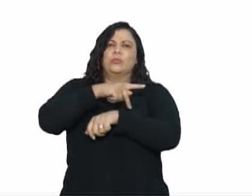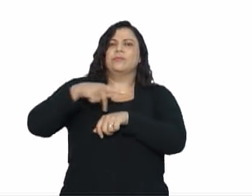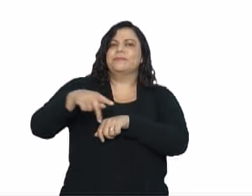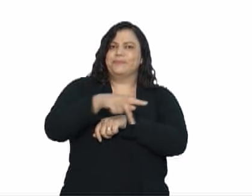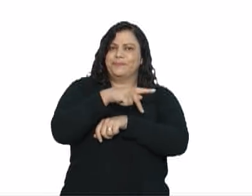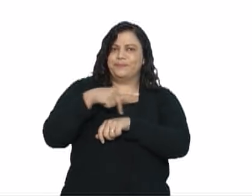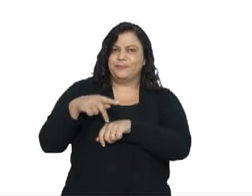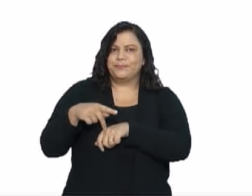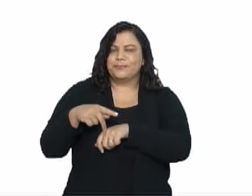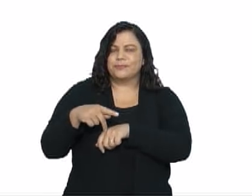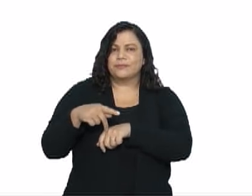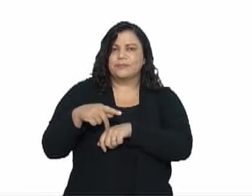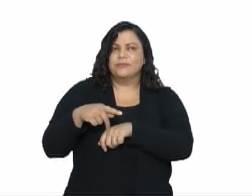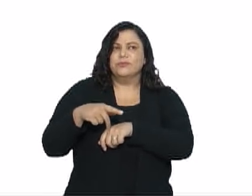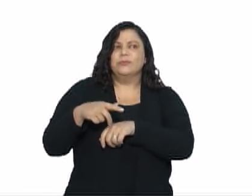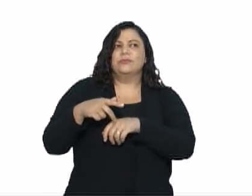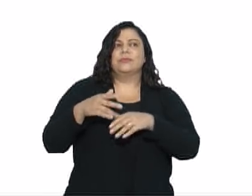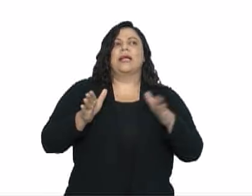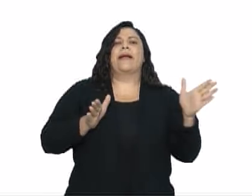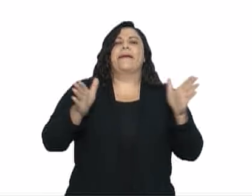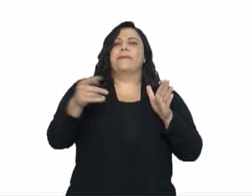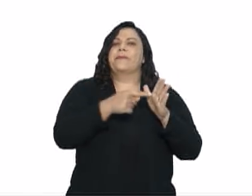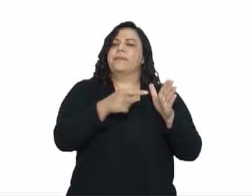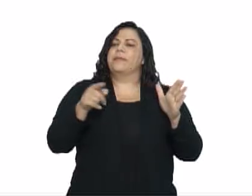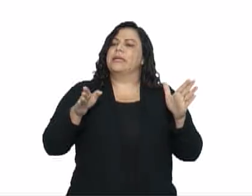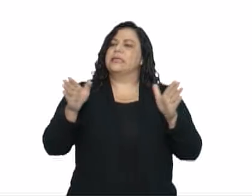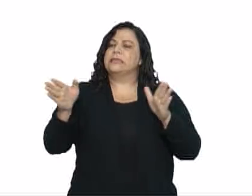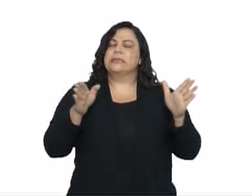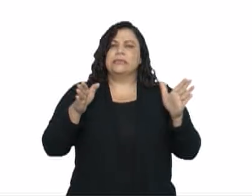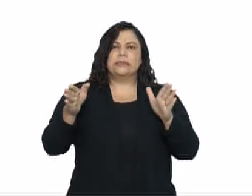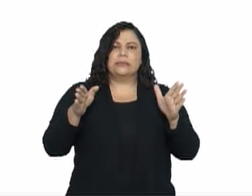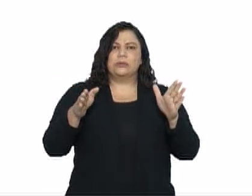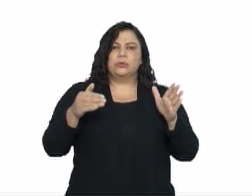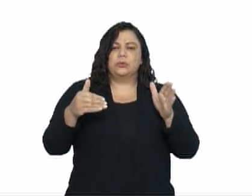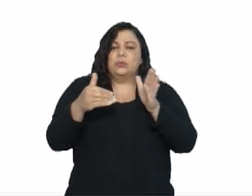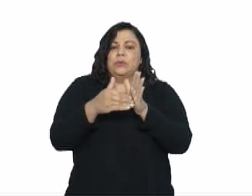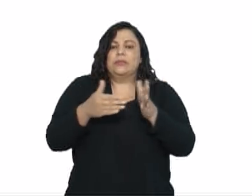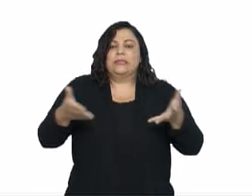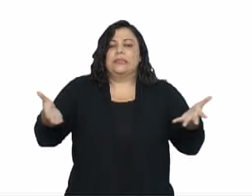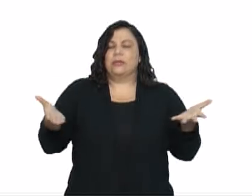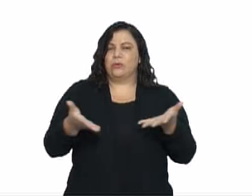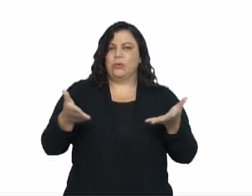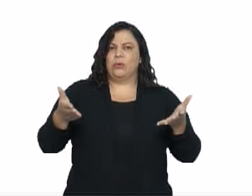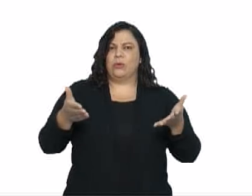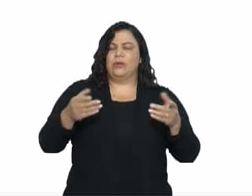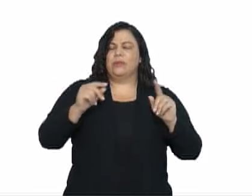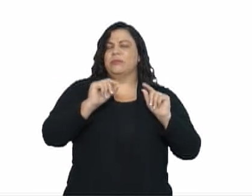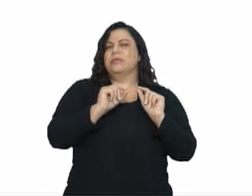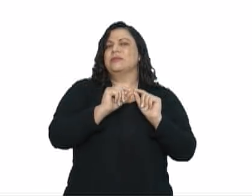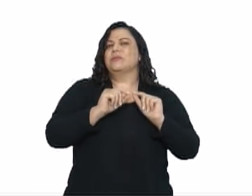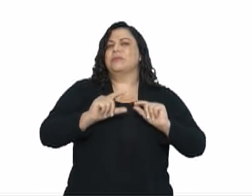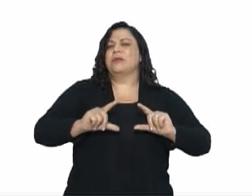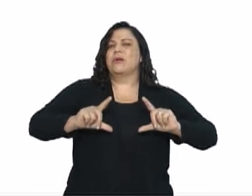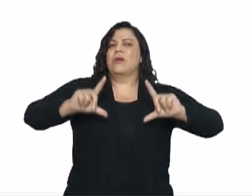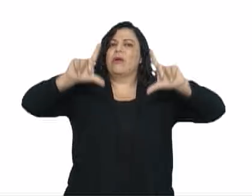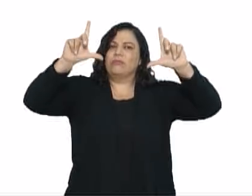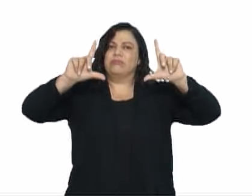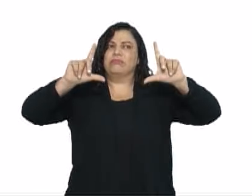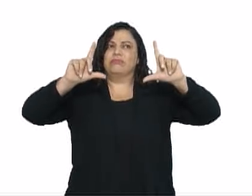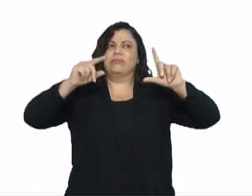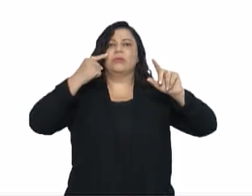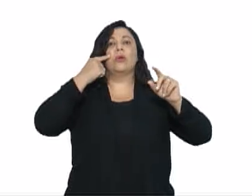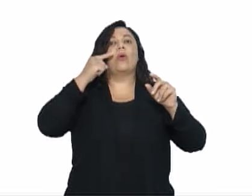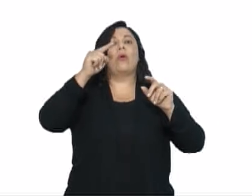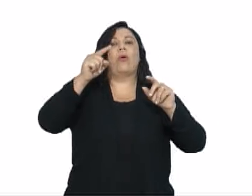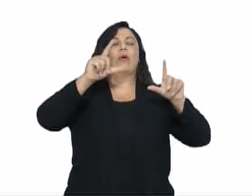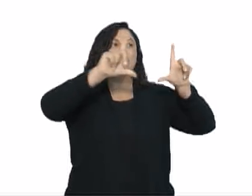Embora o período não chegue aos nossos dias, mas é o período de maior crescimento. Então olhe para a lista, por